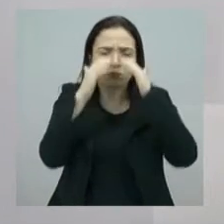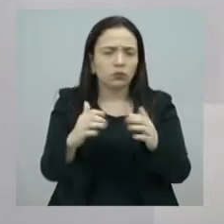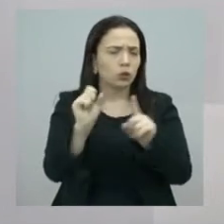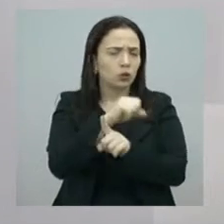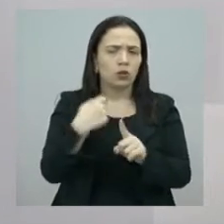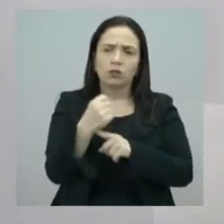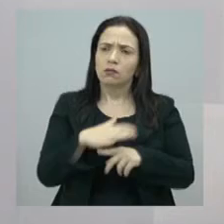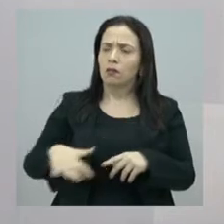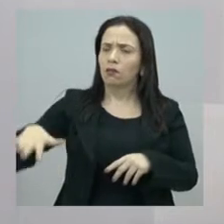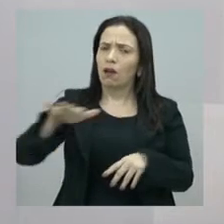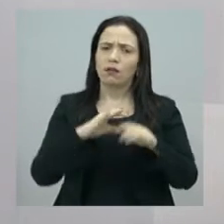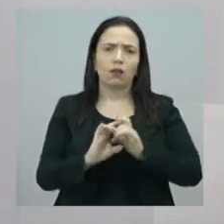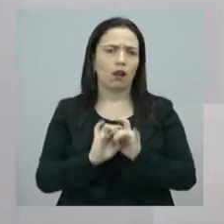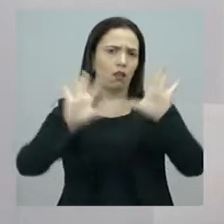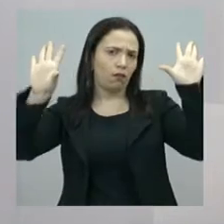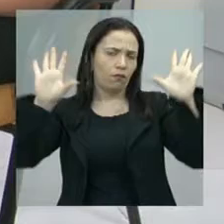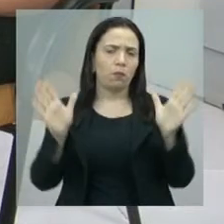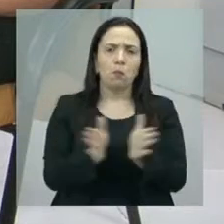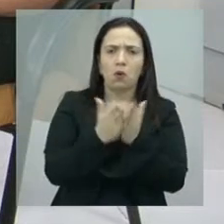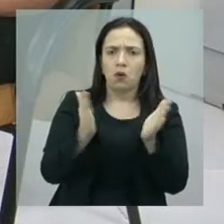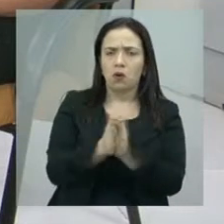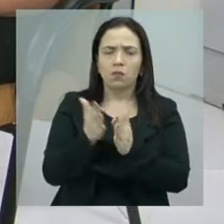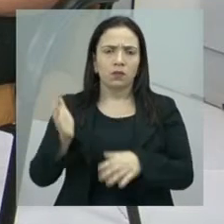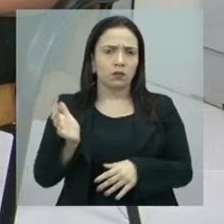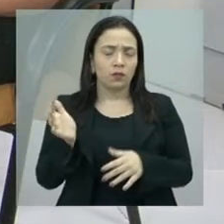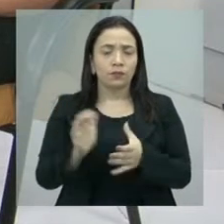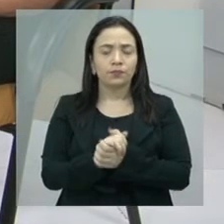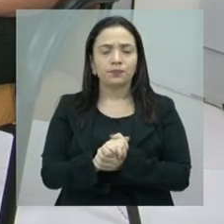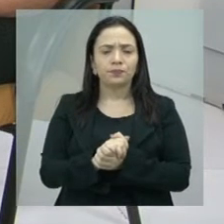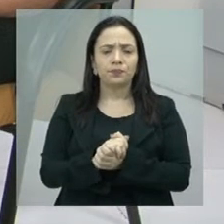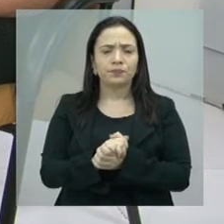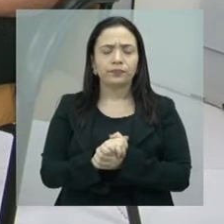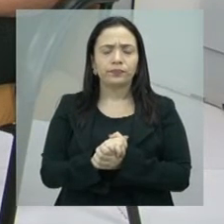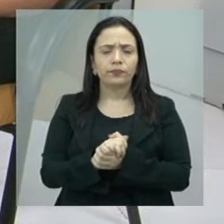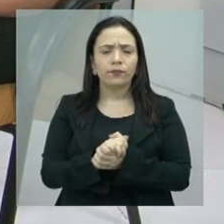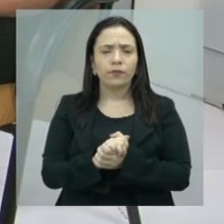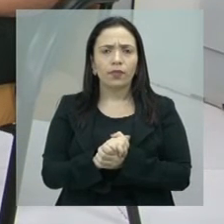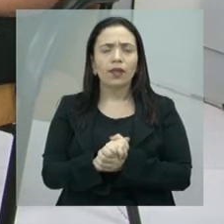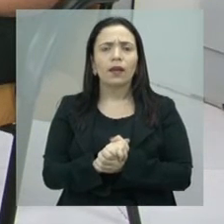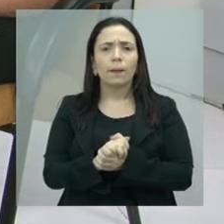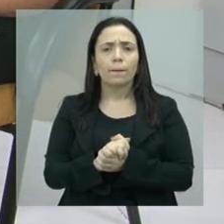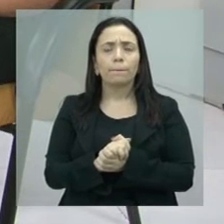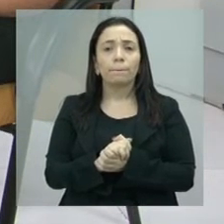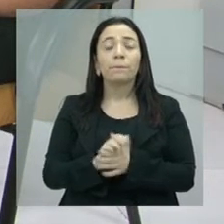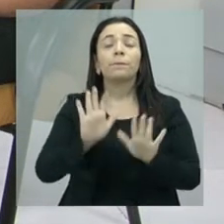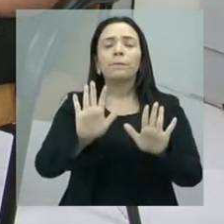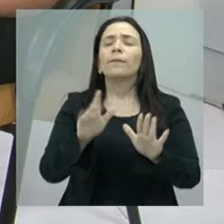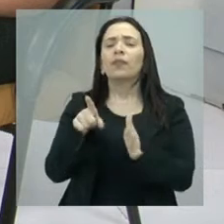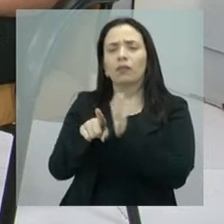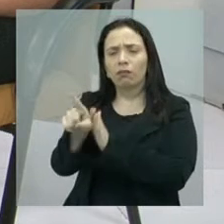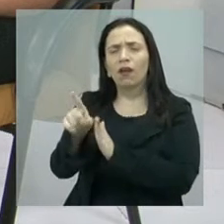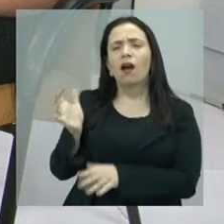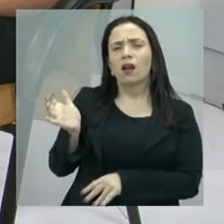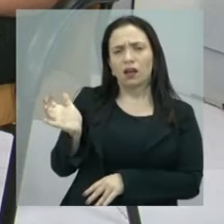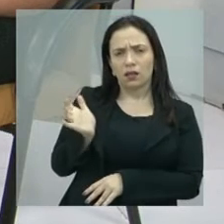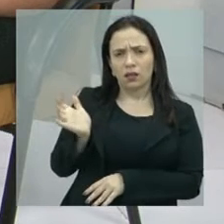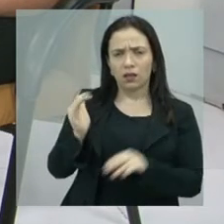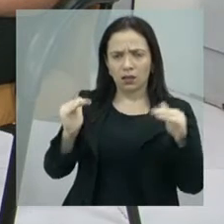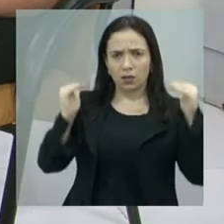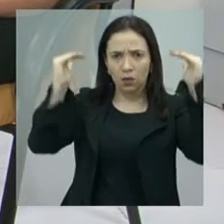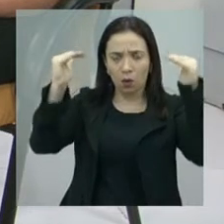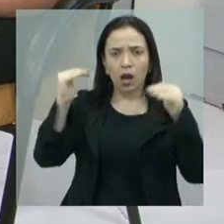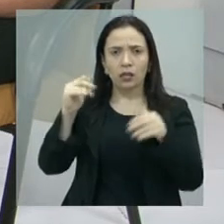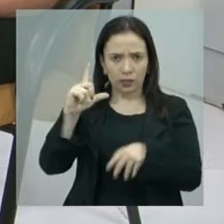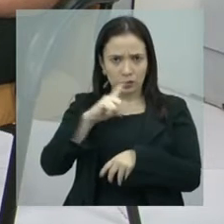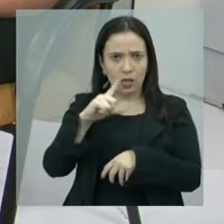sociedade, independente de classe social. E no caso, assim, nas classes mais elevadas economicamente, também é comum